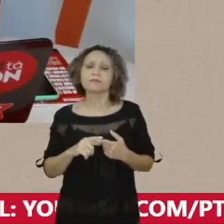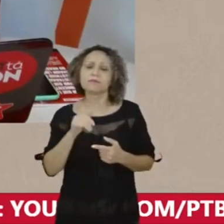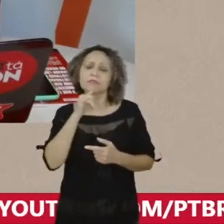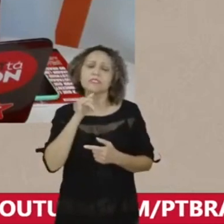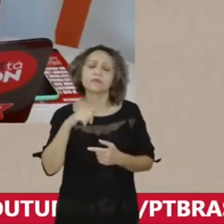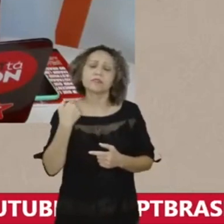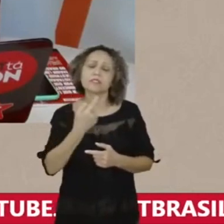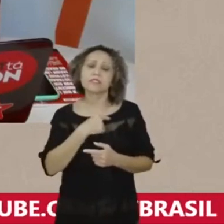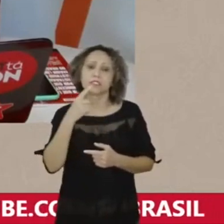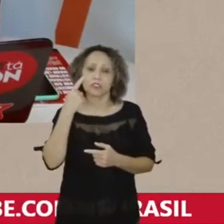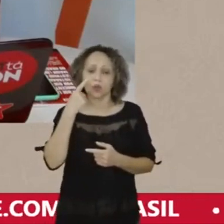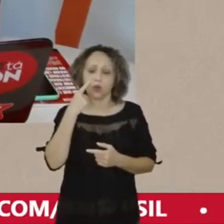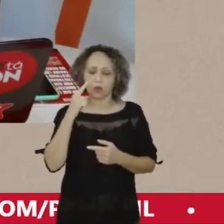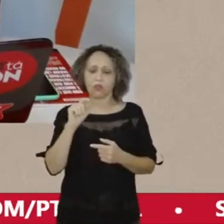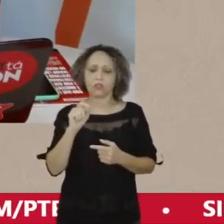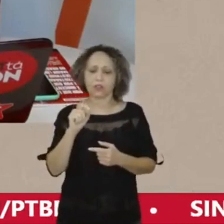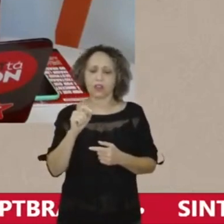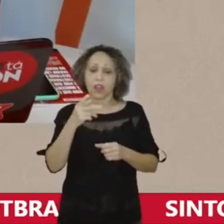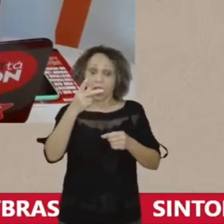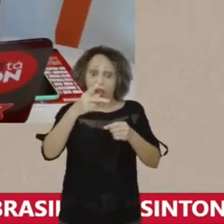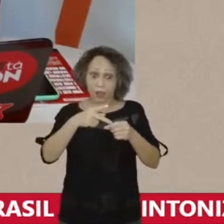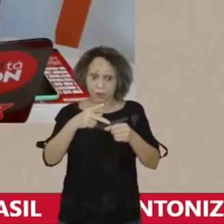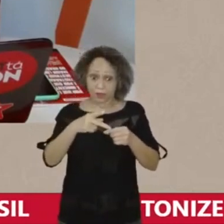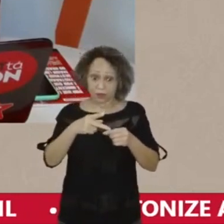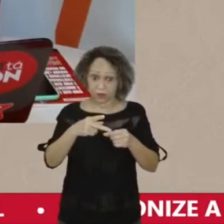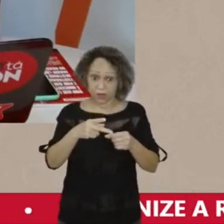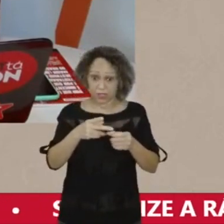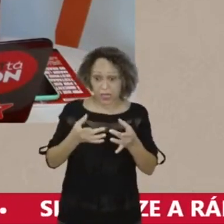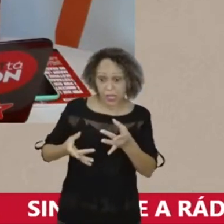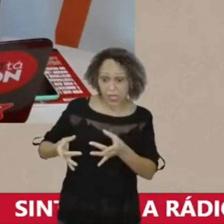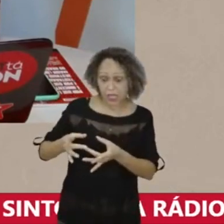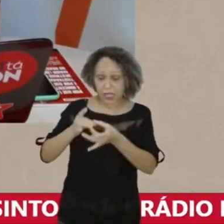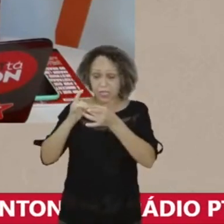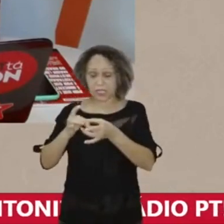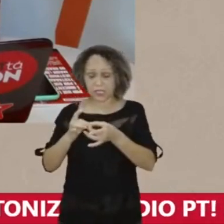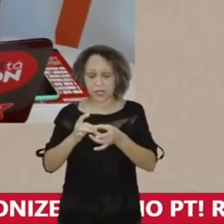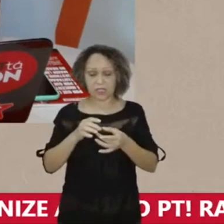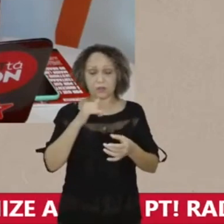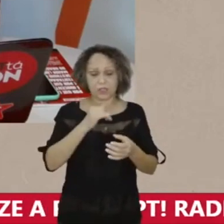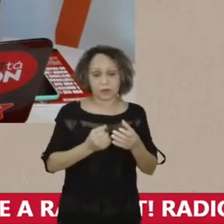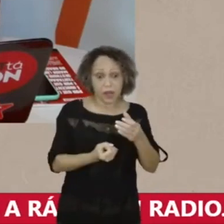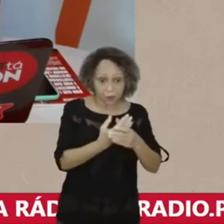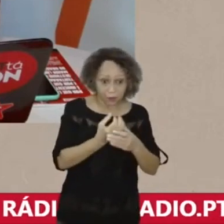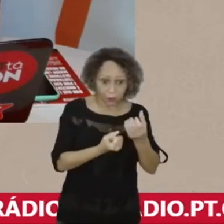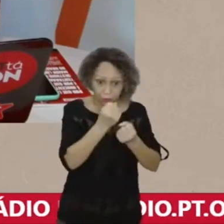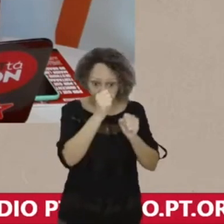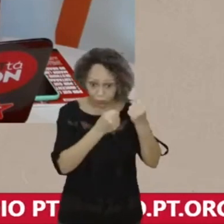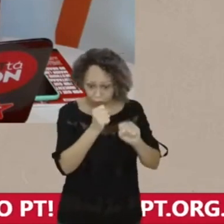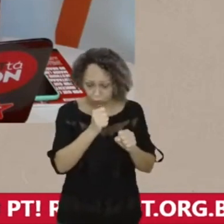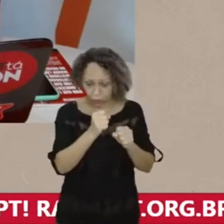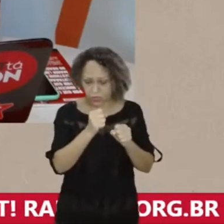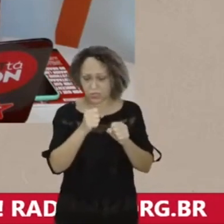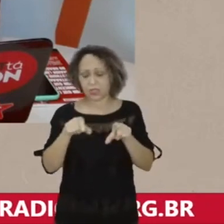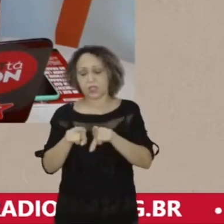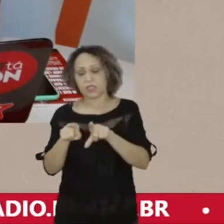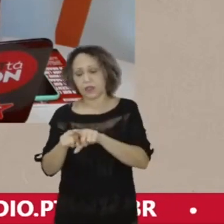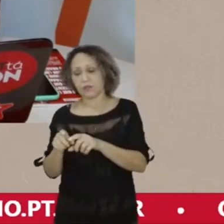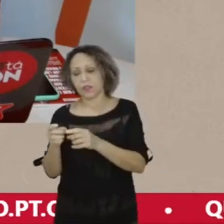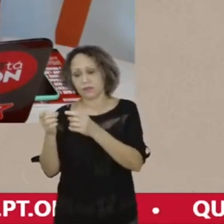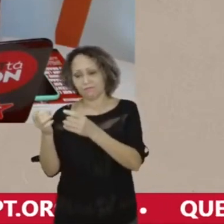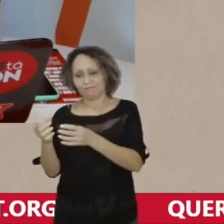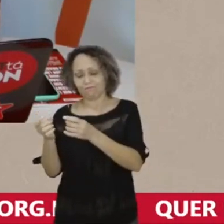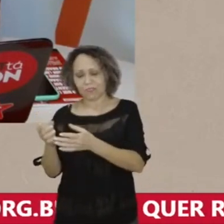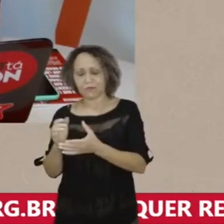gente olha, como eu disse, a Petrobras integrada, ela é uma empresa muito competitiva, inclusive assim, os custos de extração